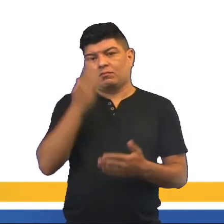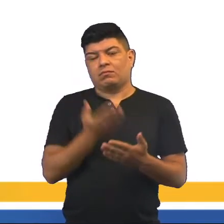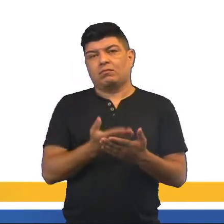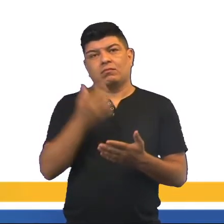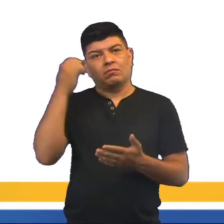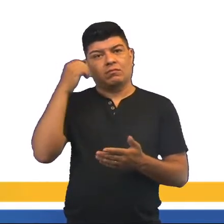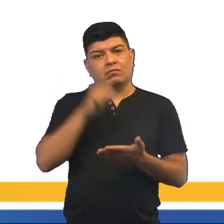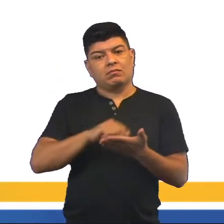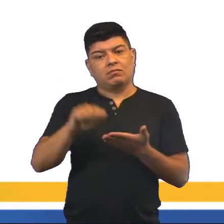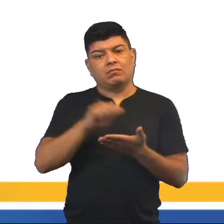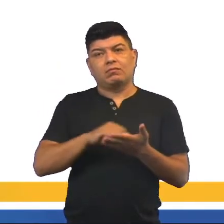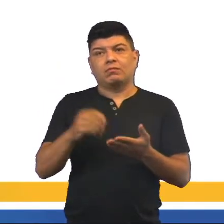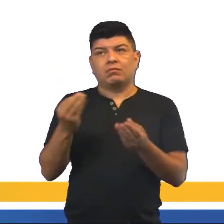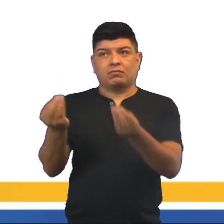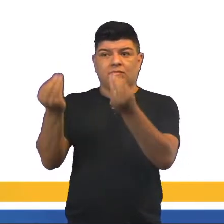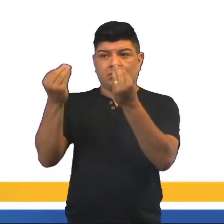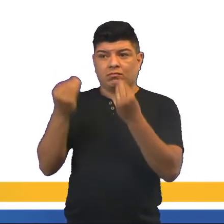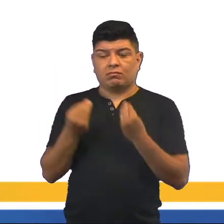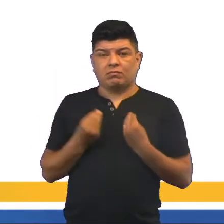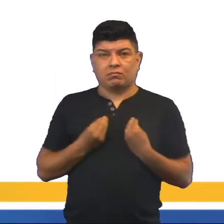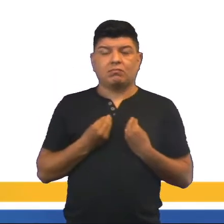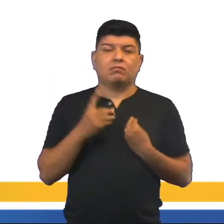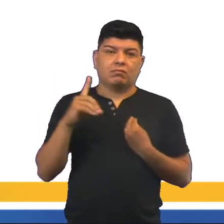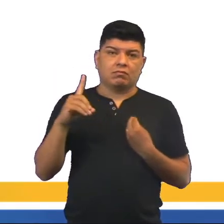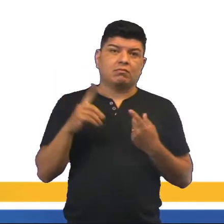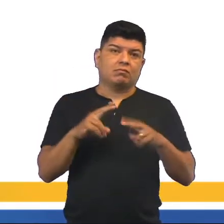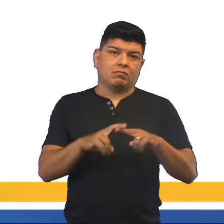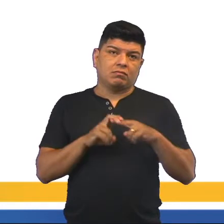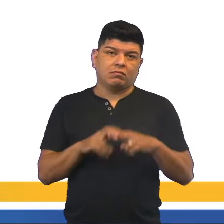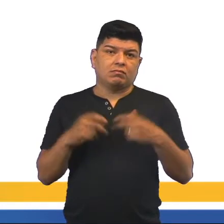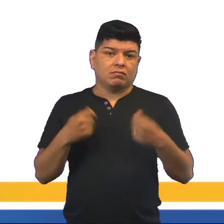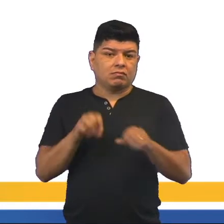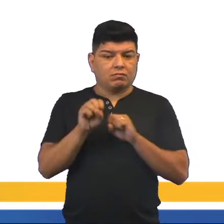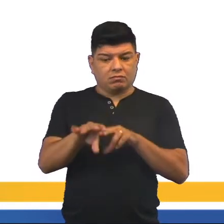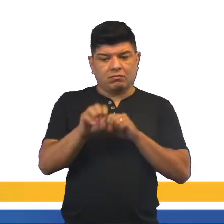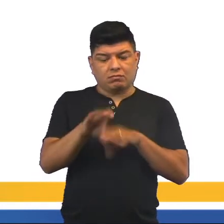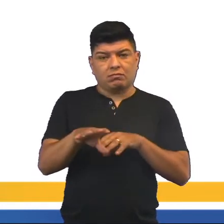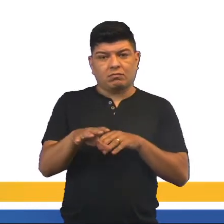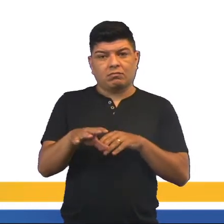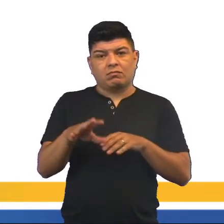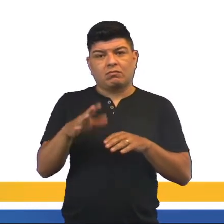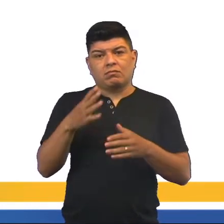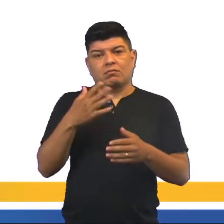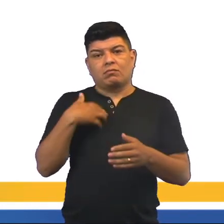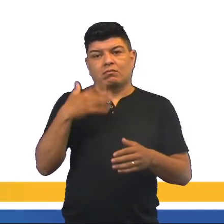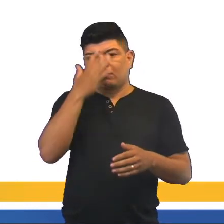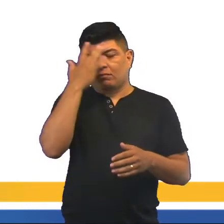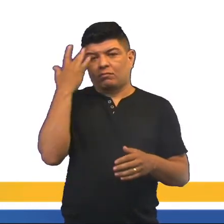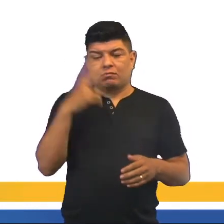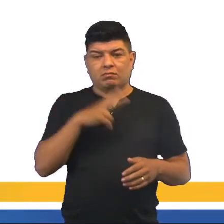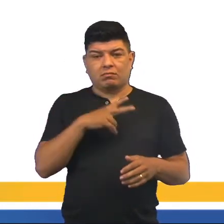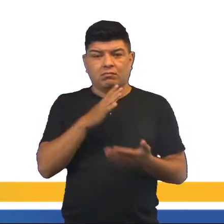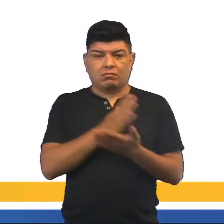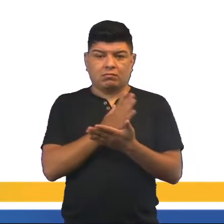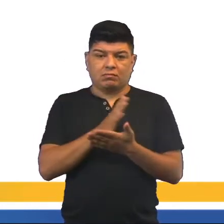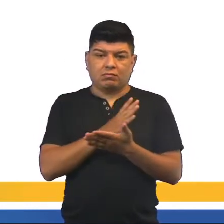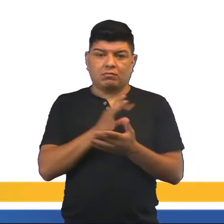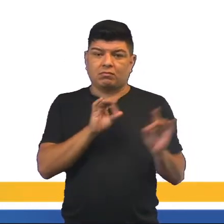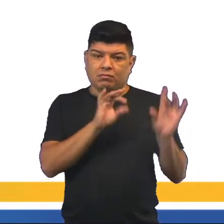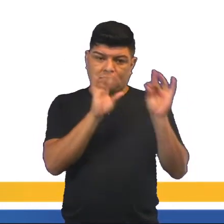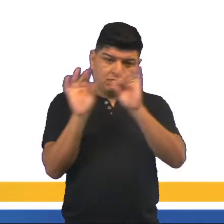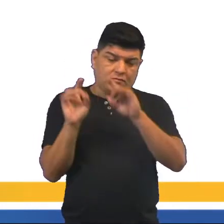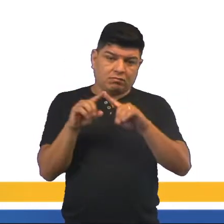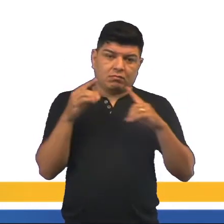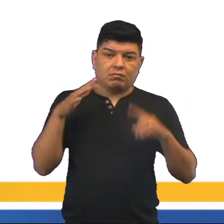que a escrita era um presente dos deuses e, por isso, deveria ser ensinada a uma parcela privilegiada da população. De